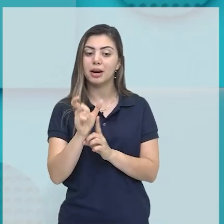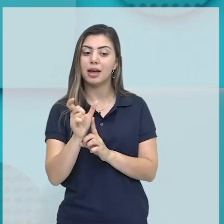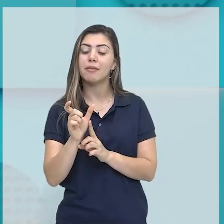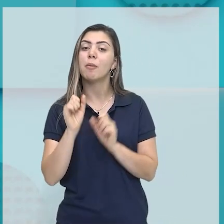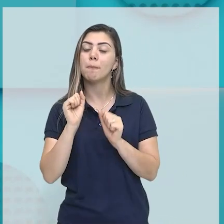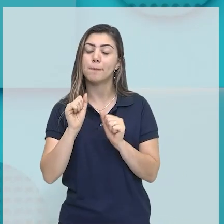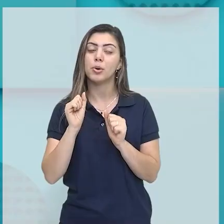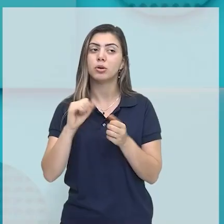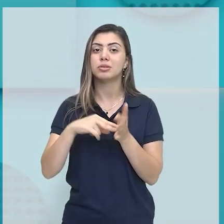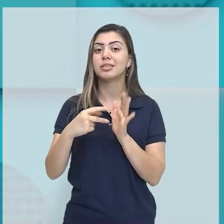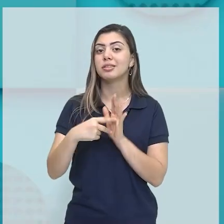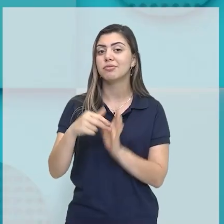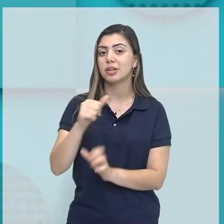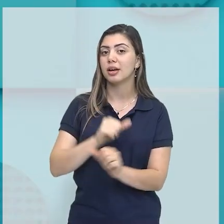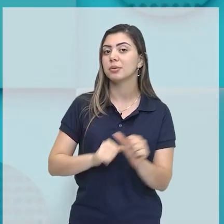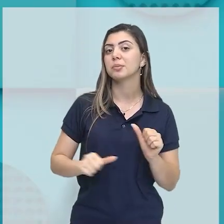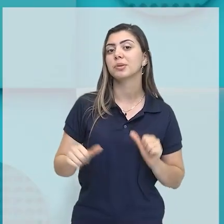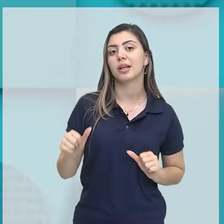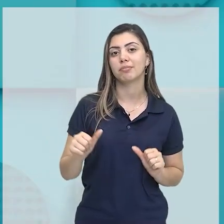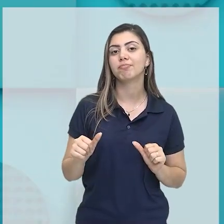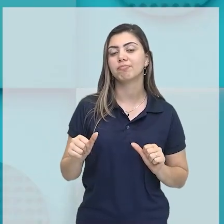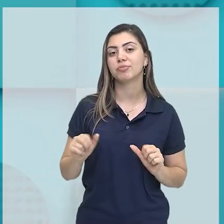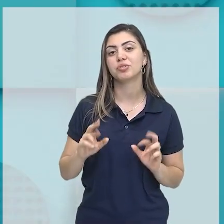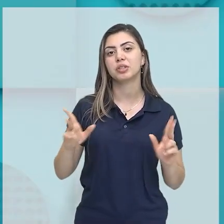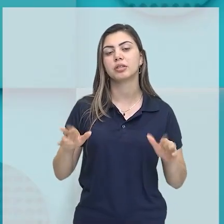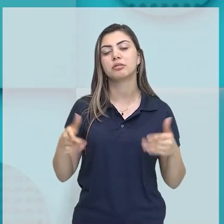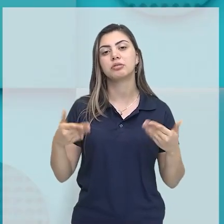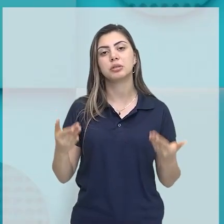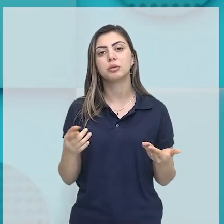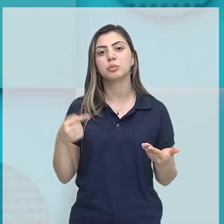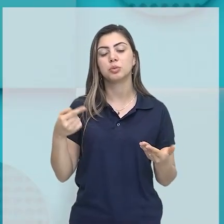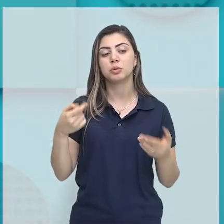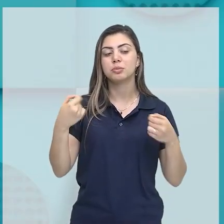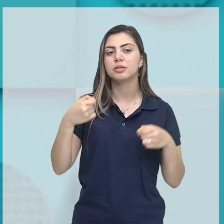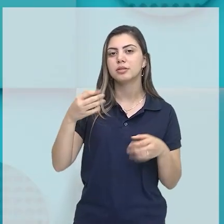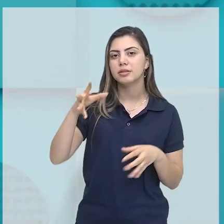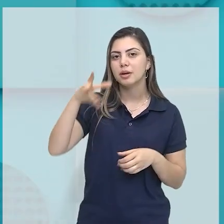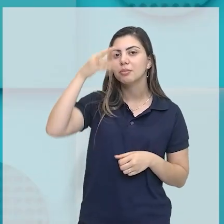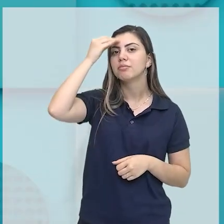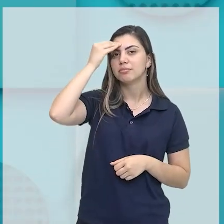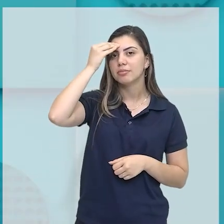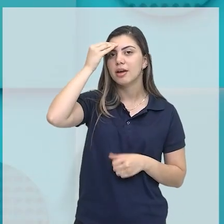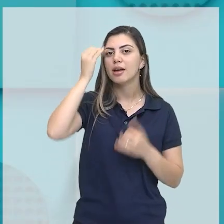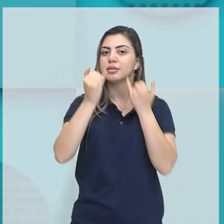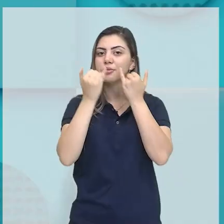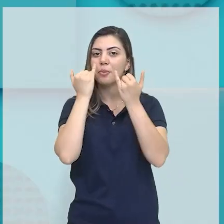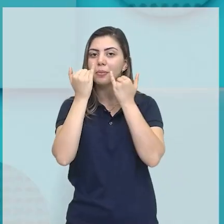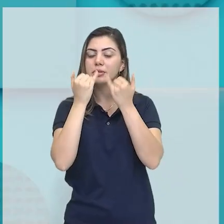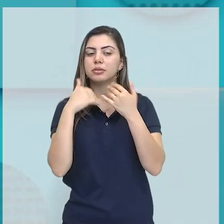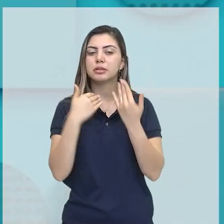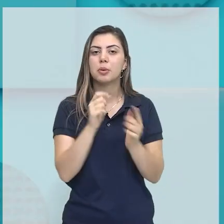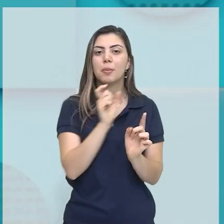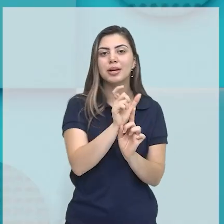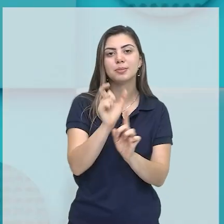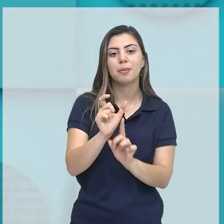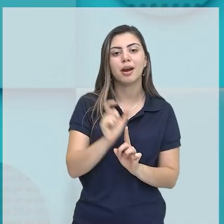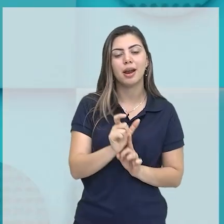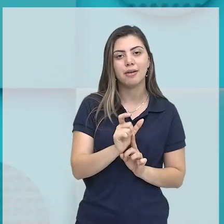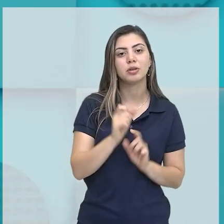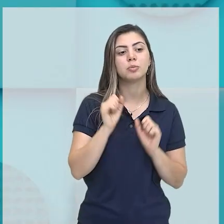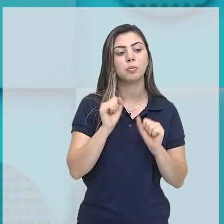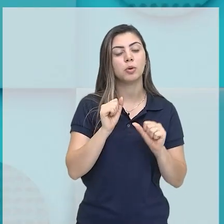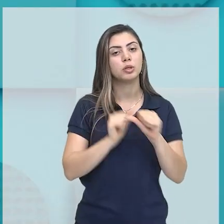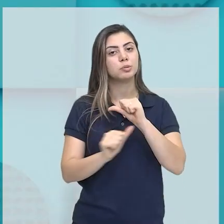mudar o sentido, tá? Então, a gente tem sempre que lembrar esses detalhes, que as palavras elas vão